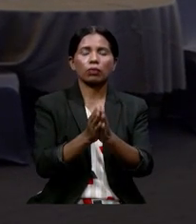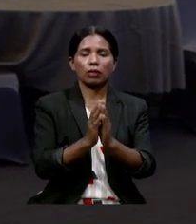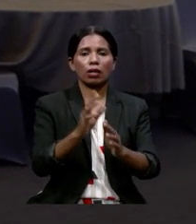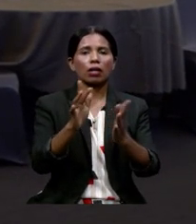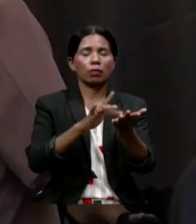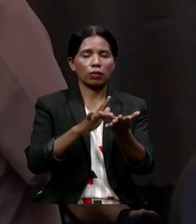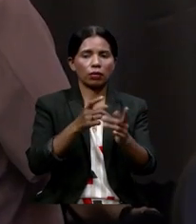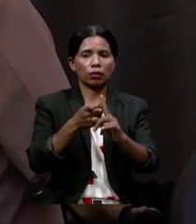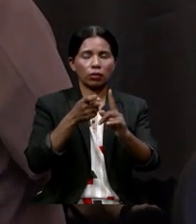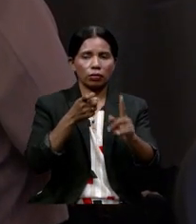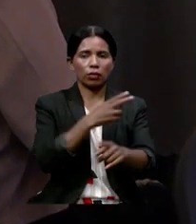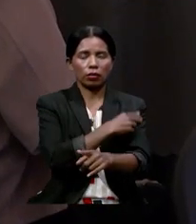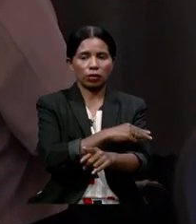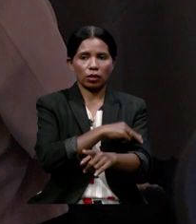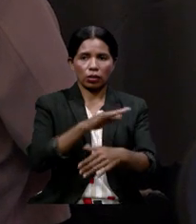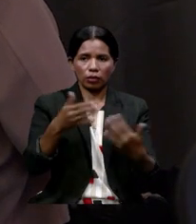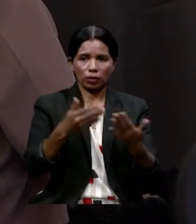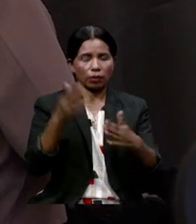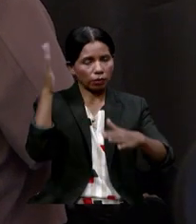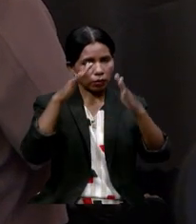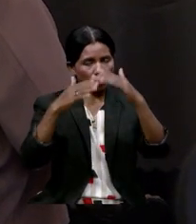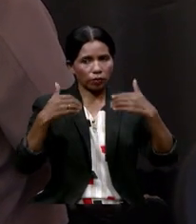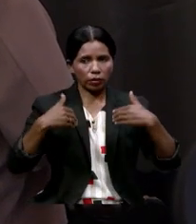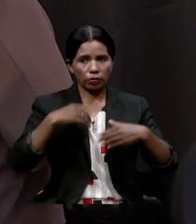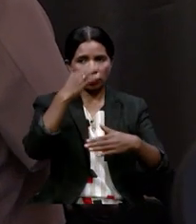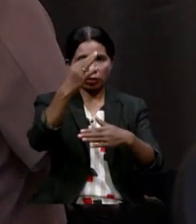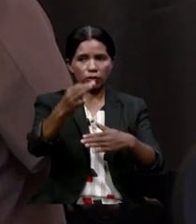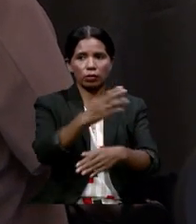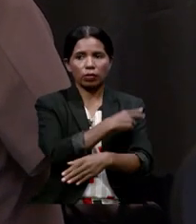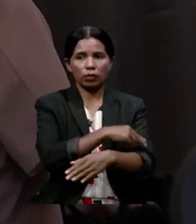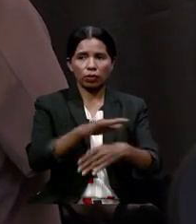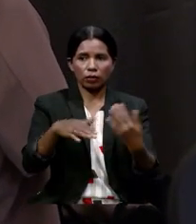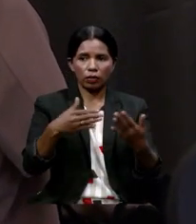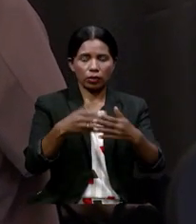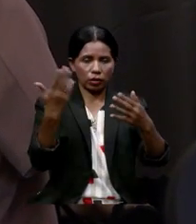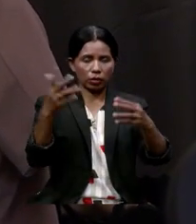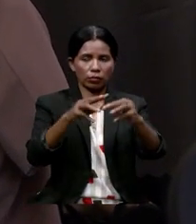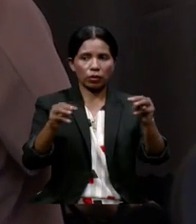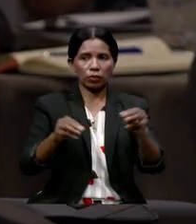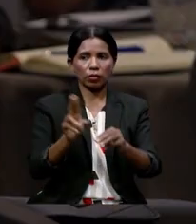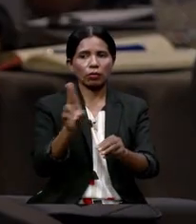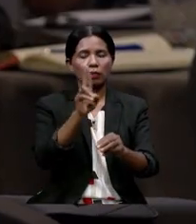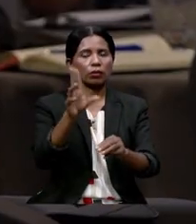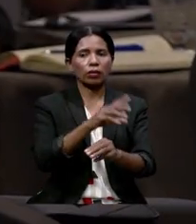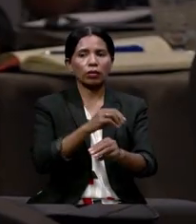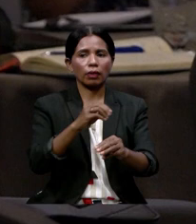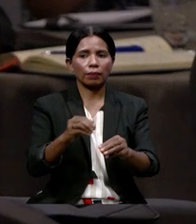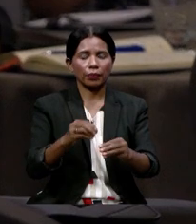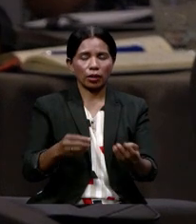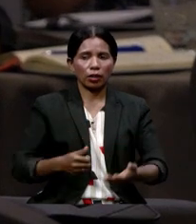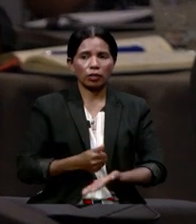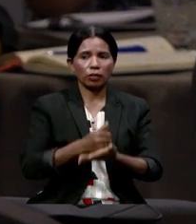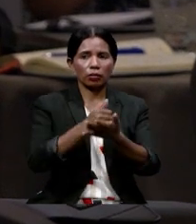si centro no posto de saúde Sira. O problema de bem ba o centro no posto de saúde Sira e município se usa sistema M-Supply, onde